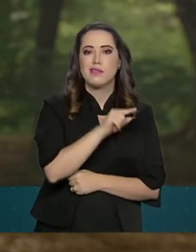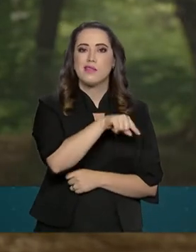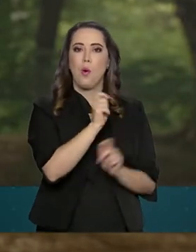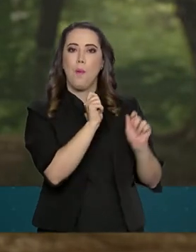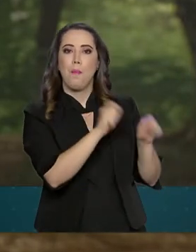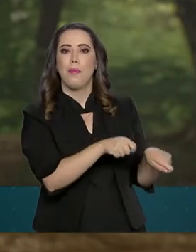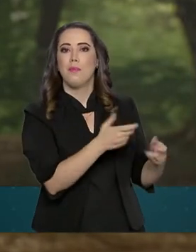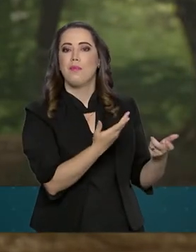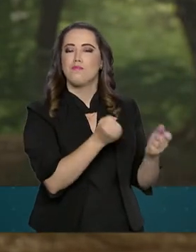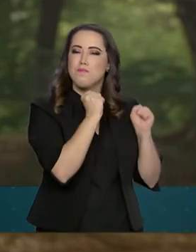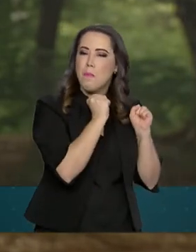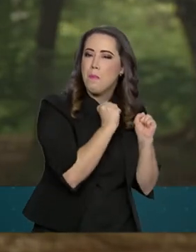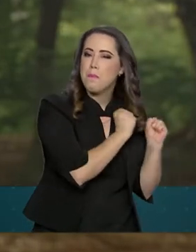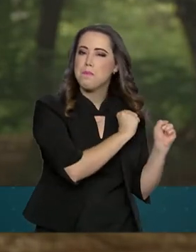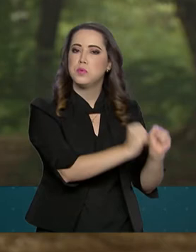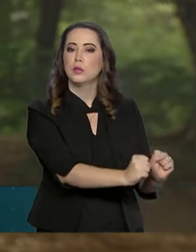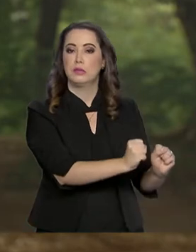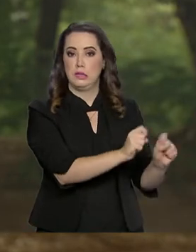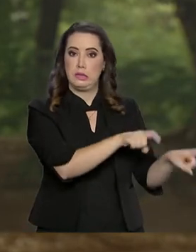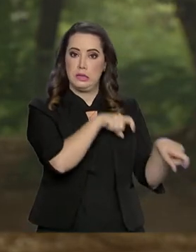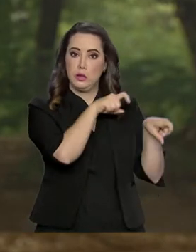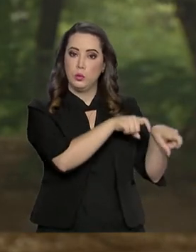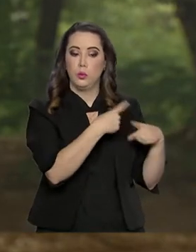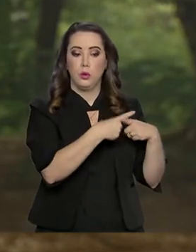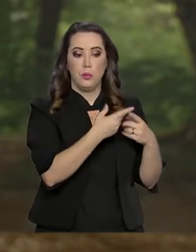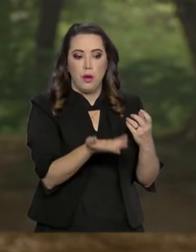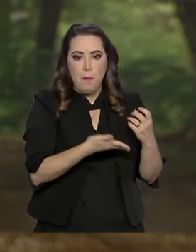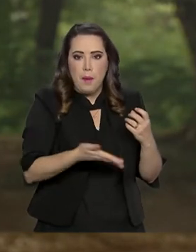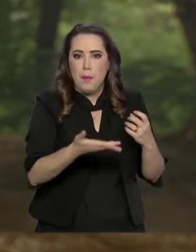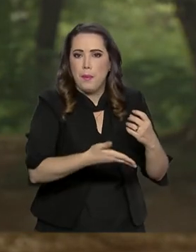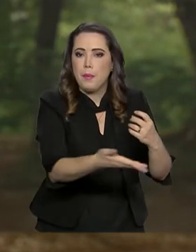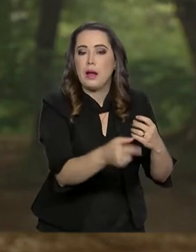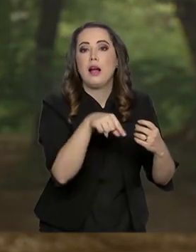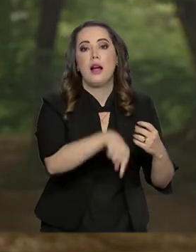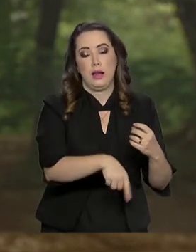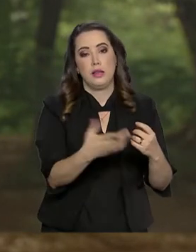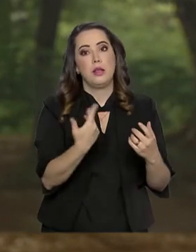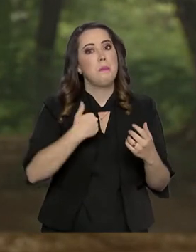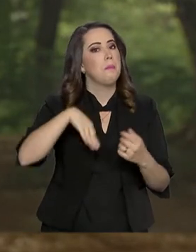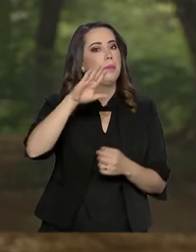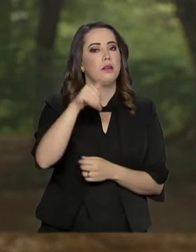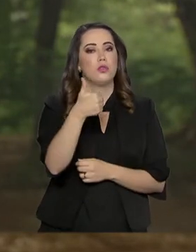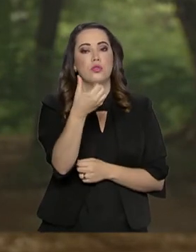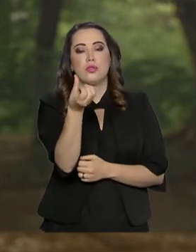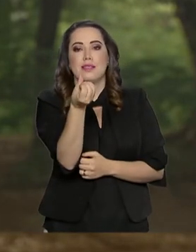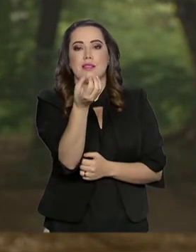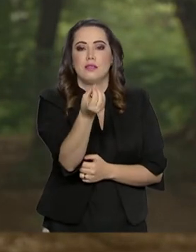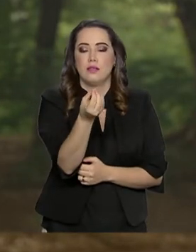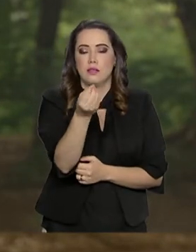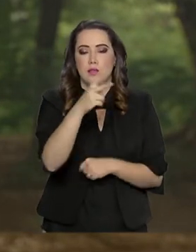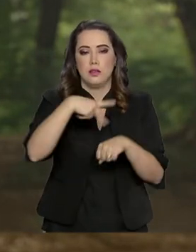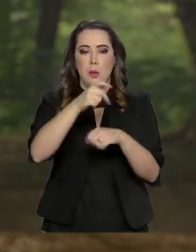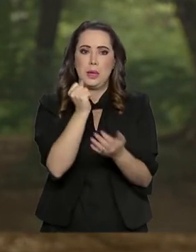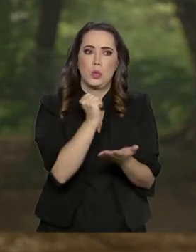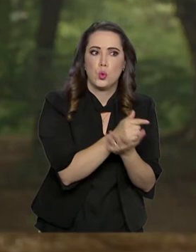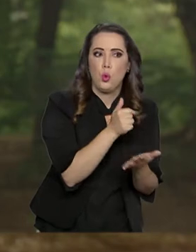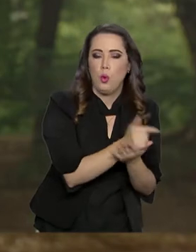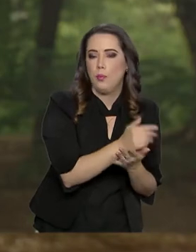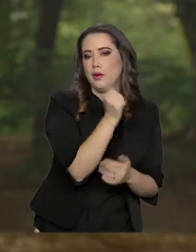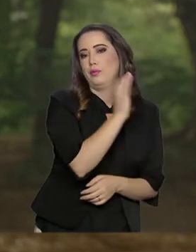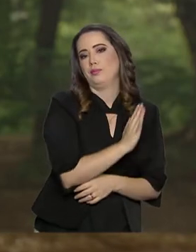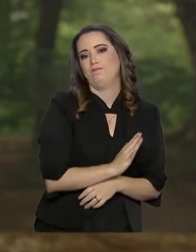potência do agronegócio. O que é colhido aqui alimenta mais de 160 países. Em setembro, o governo